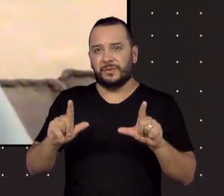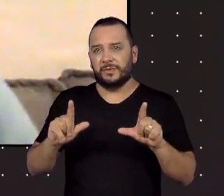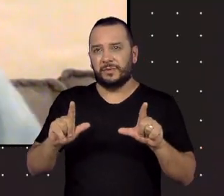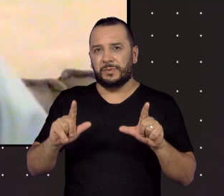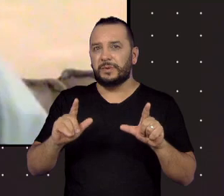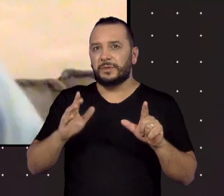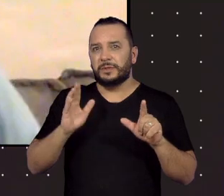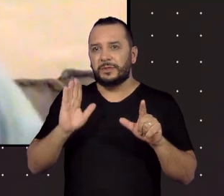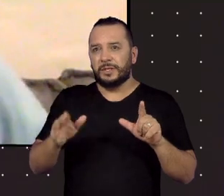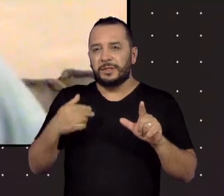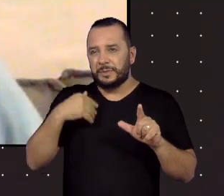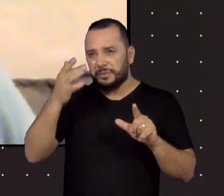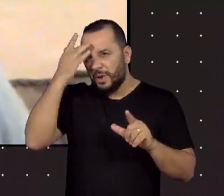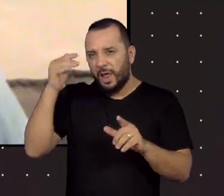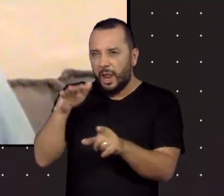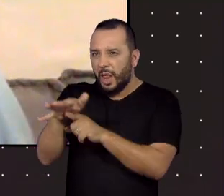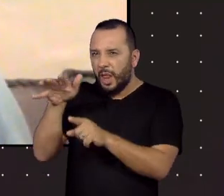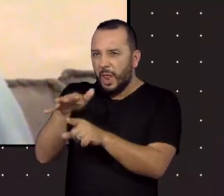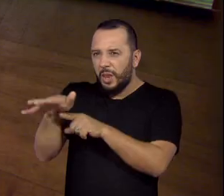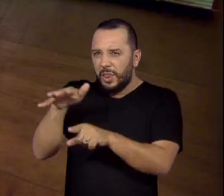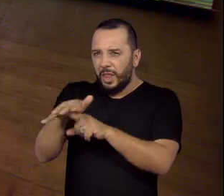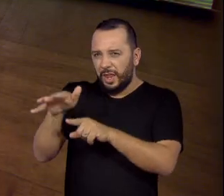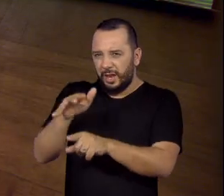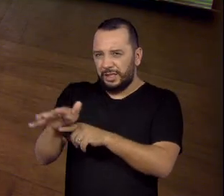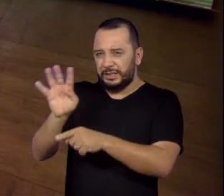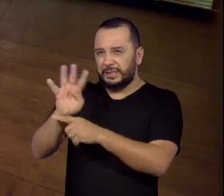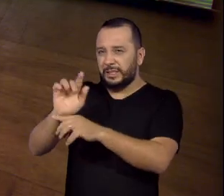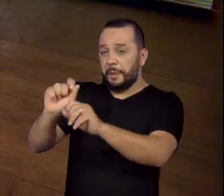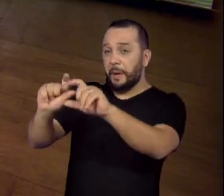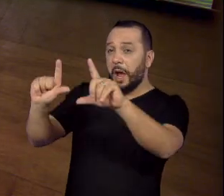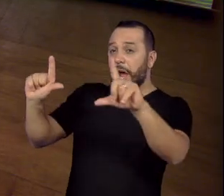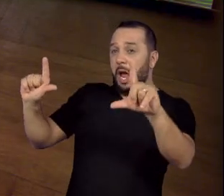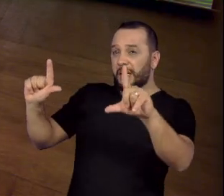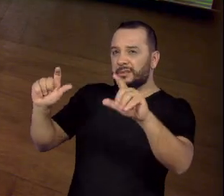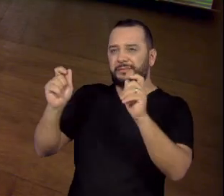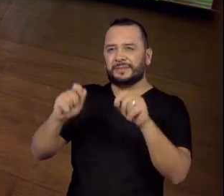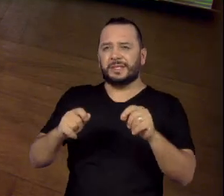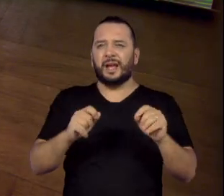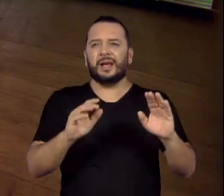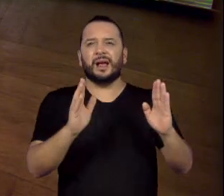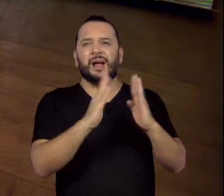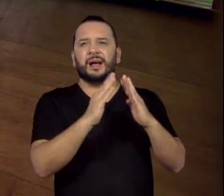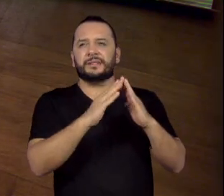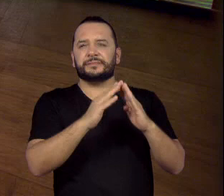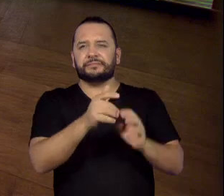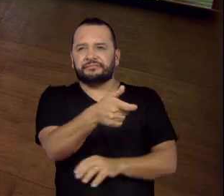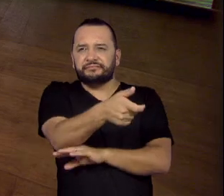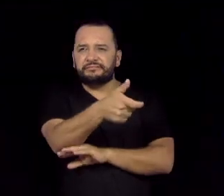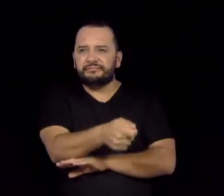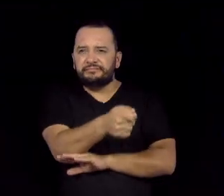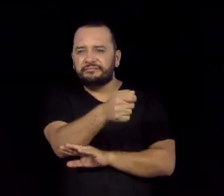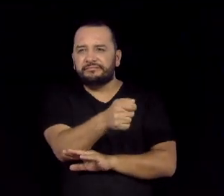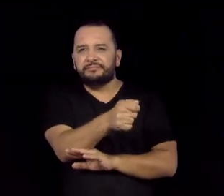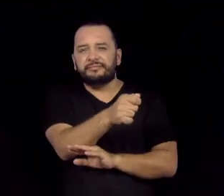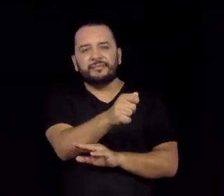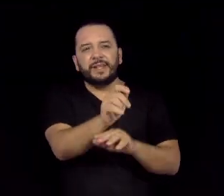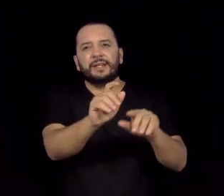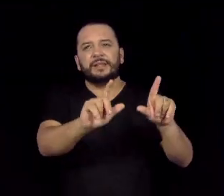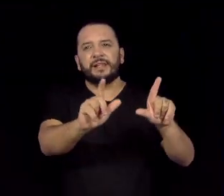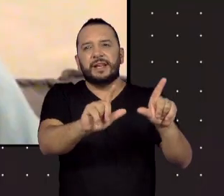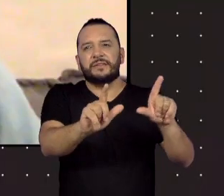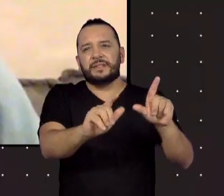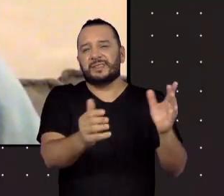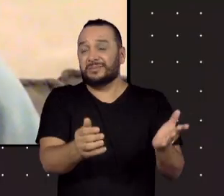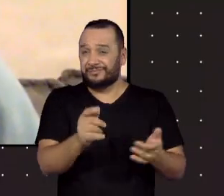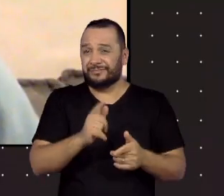a plateia do cinema. Você podia ver filme, podia ter diversão em casa, para que você ia ao cinema? Isso foi um problema.